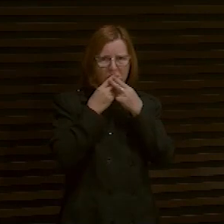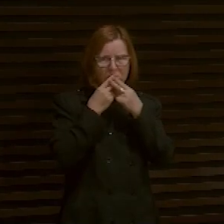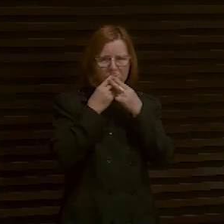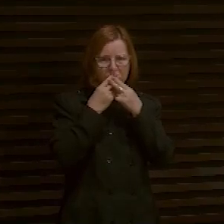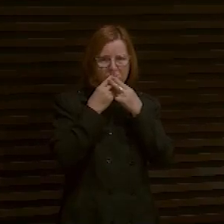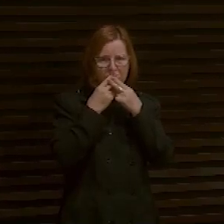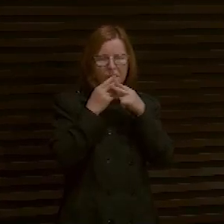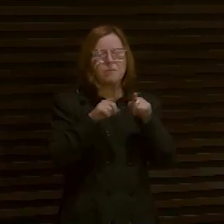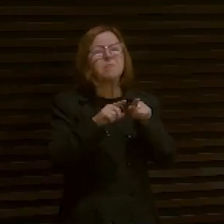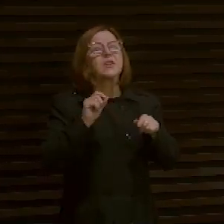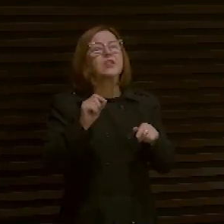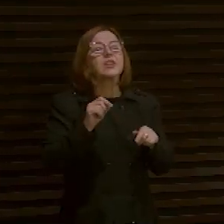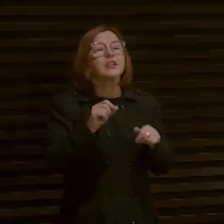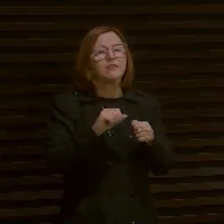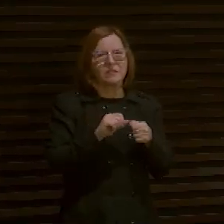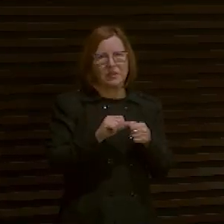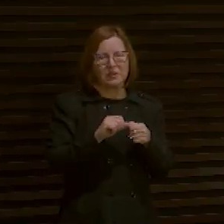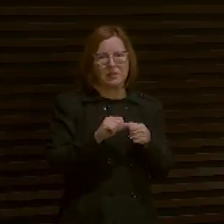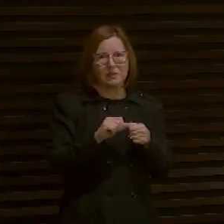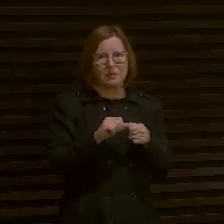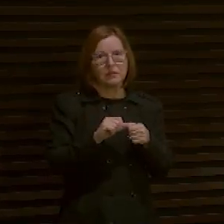Porque ele poderia ter falado, Deus nos avisou.